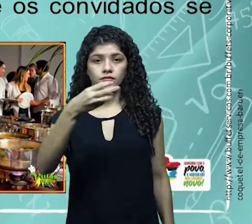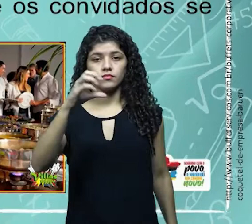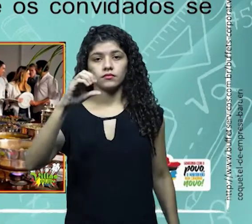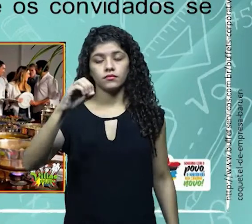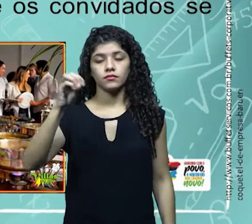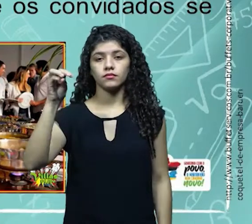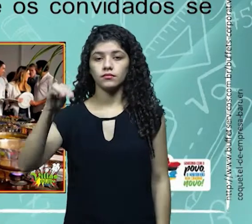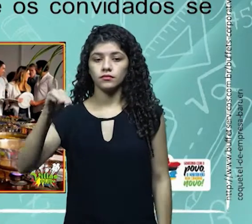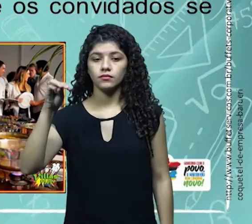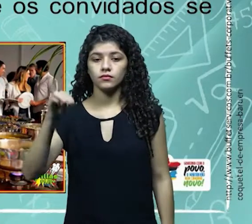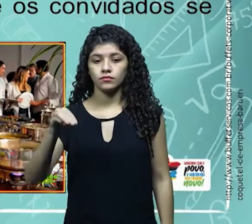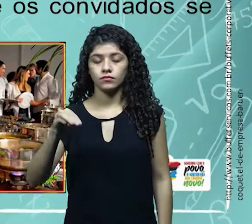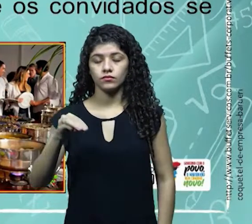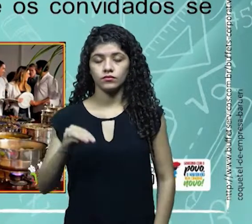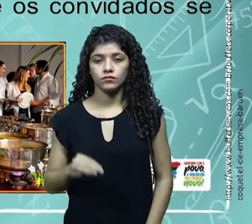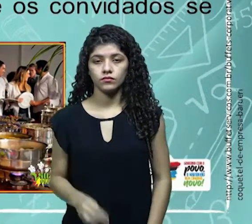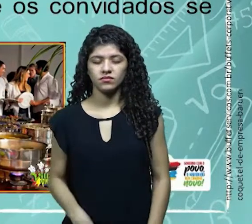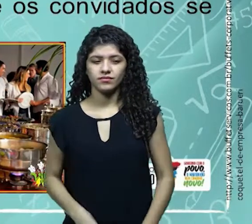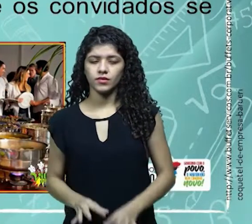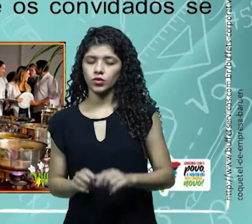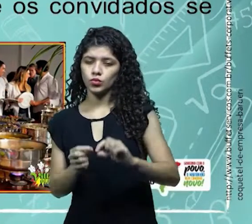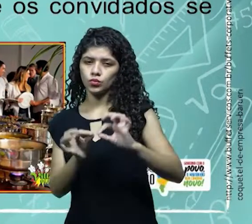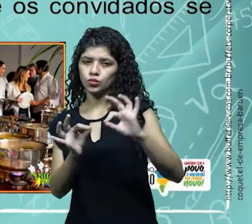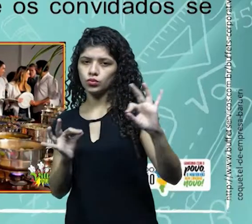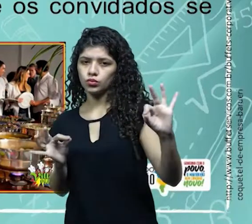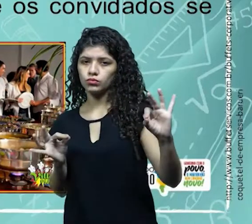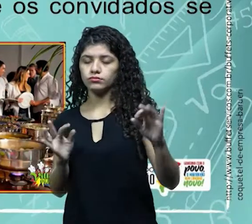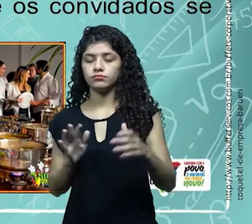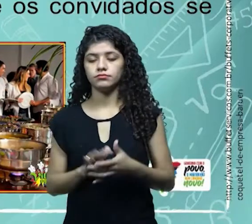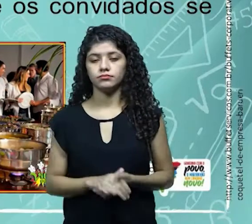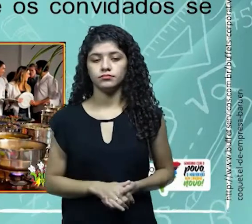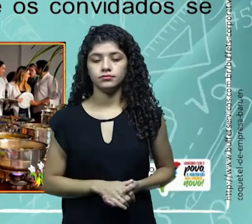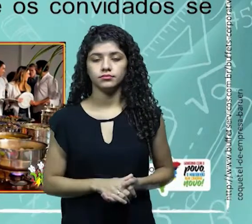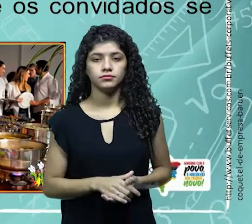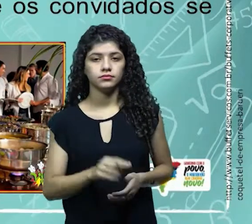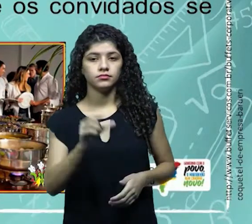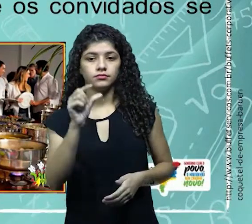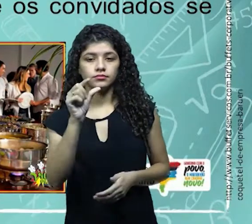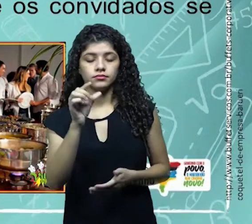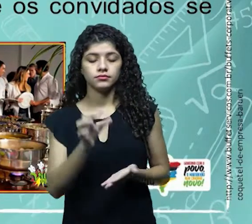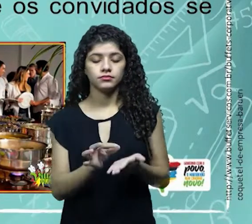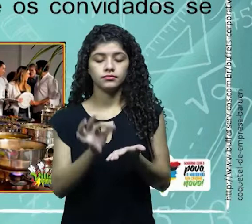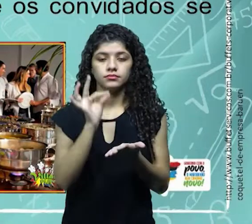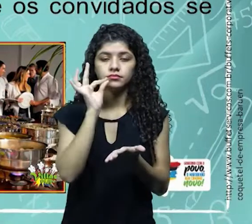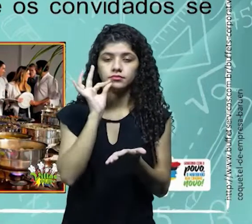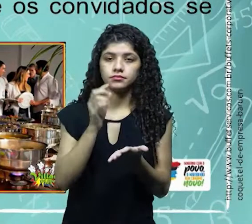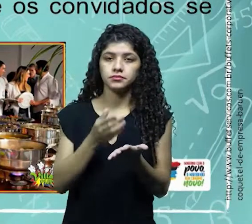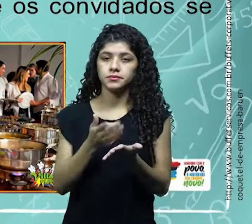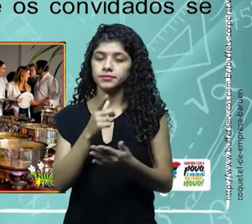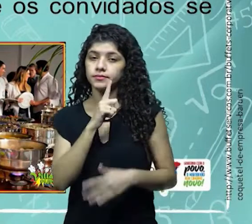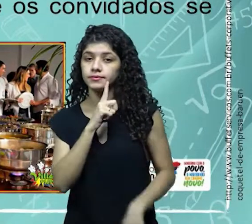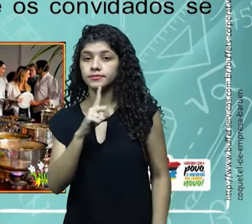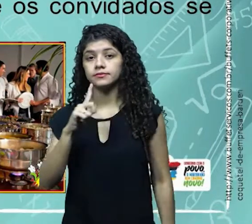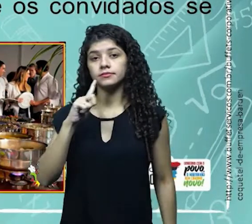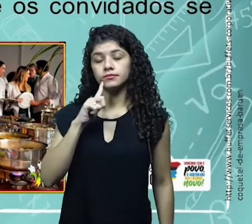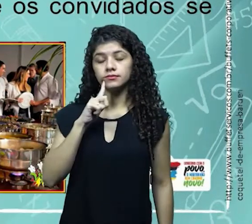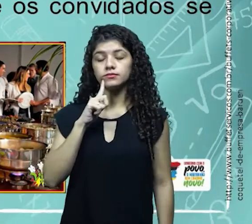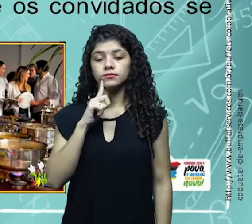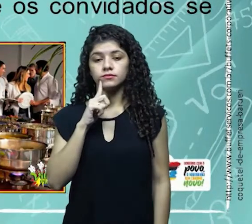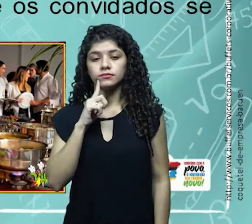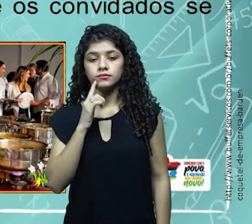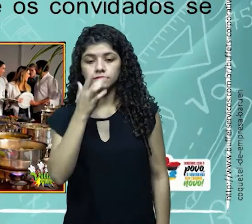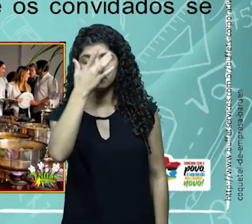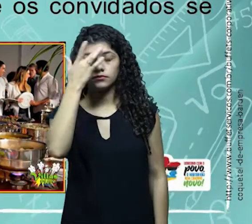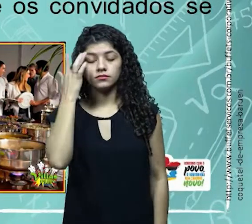de coffee break que é de 15 a 30 minutos geralmente nada muito dispendioso então é bem pequenas